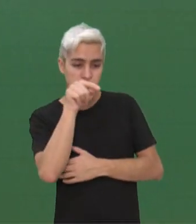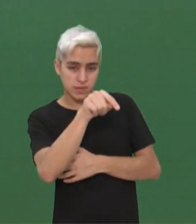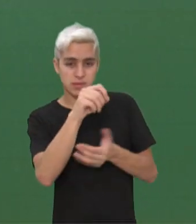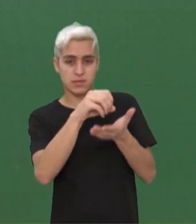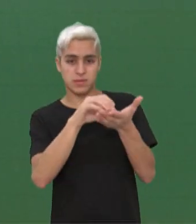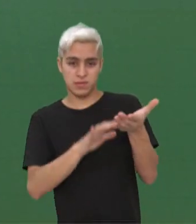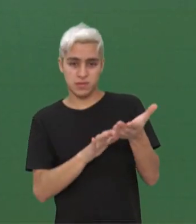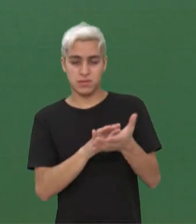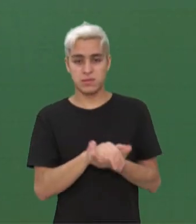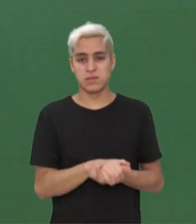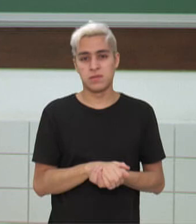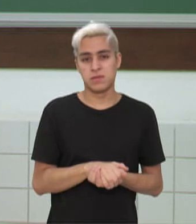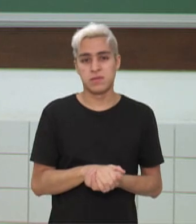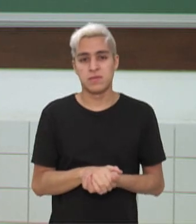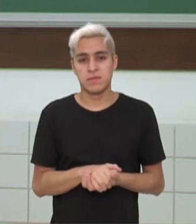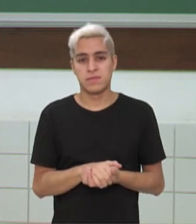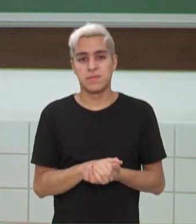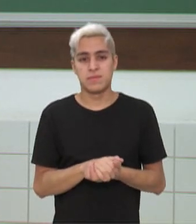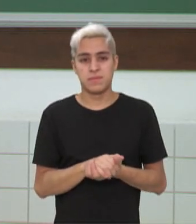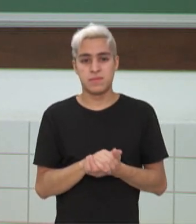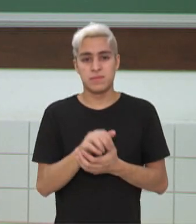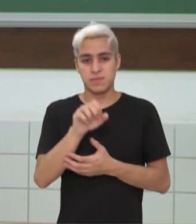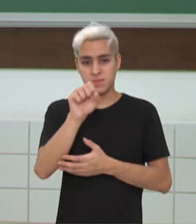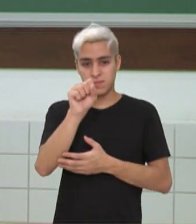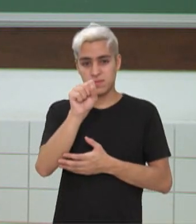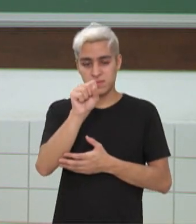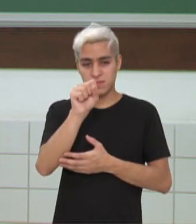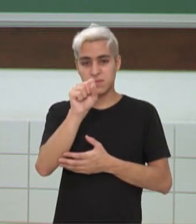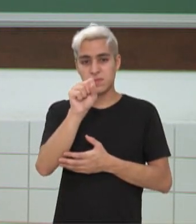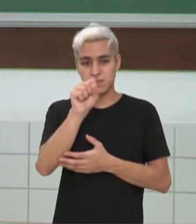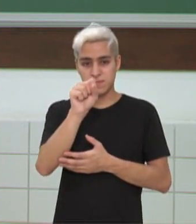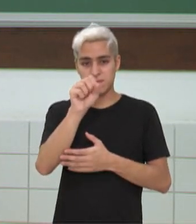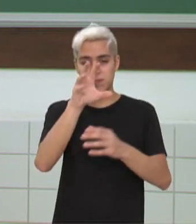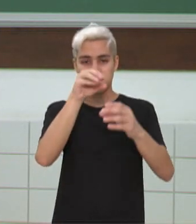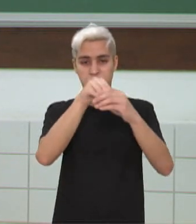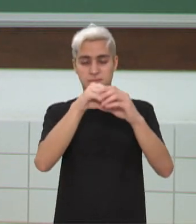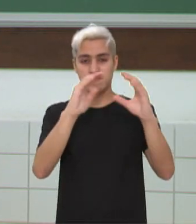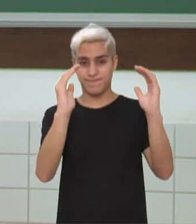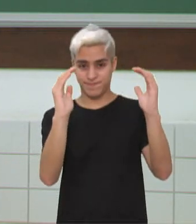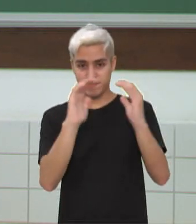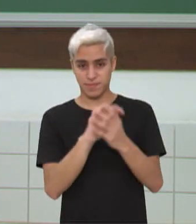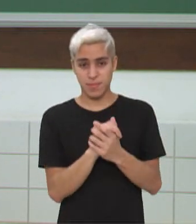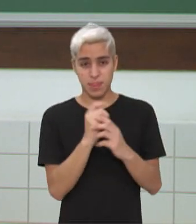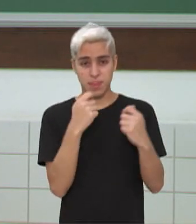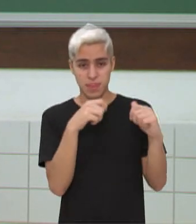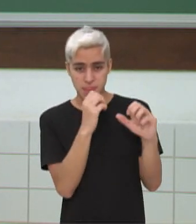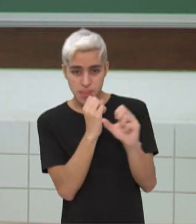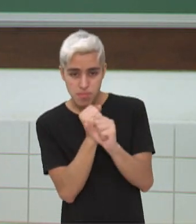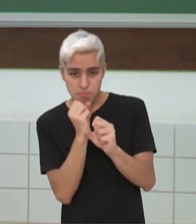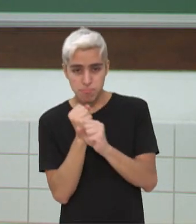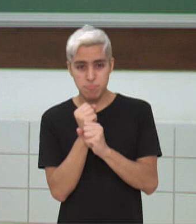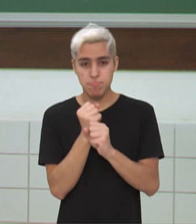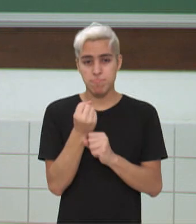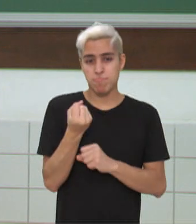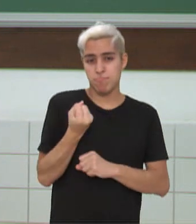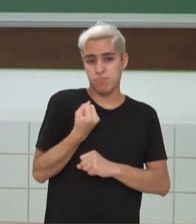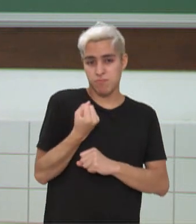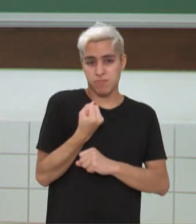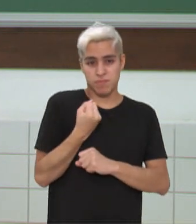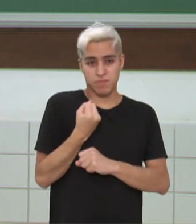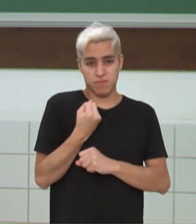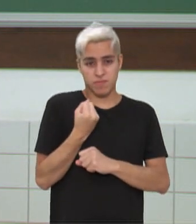exercício. No caso, o S do vértice indicado aqui na função. Então, você precisa calcular o valor discriminante